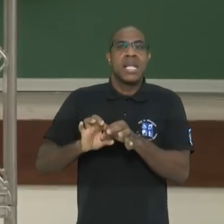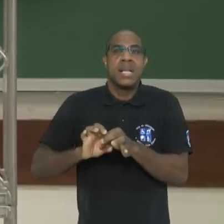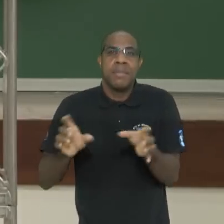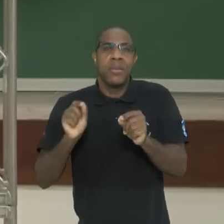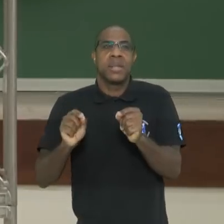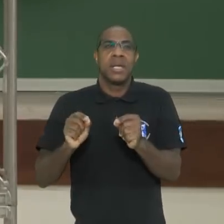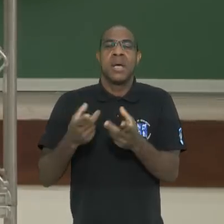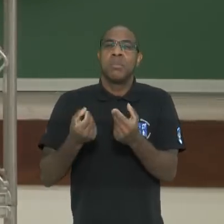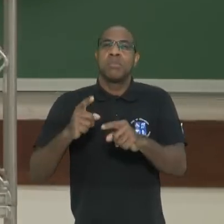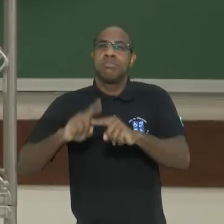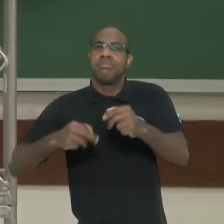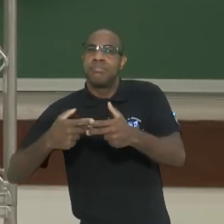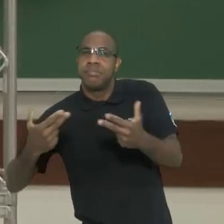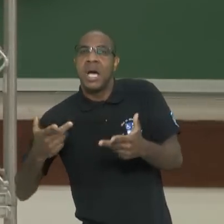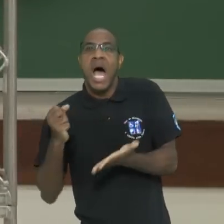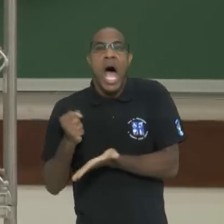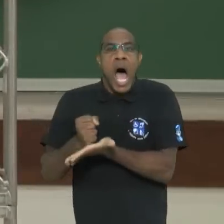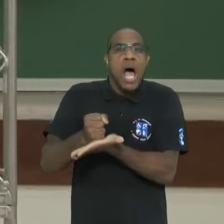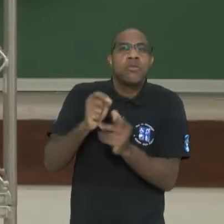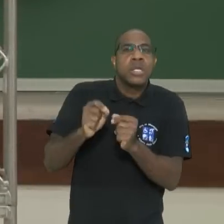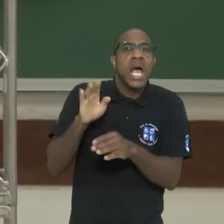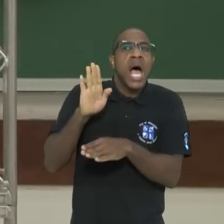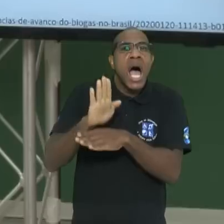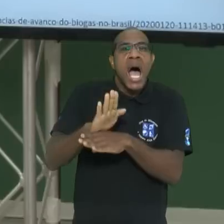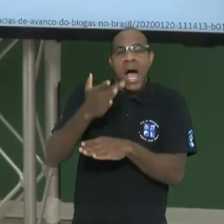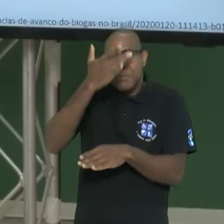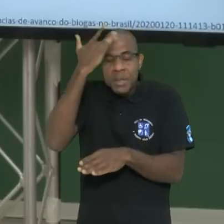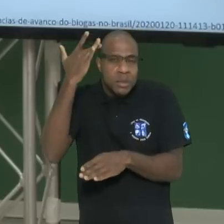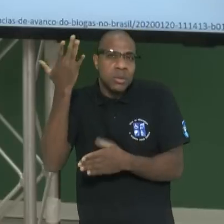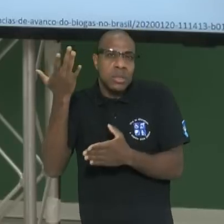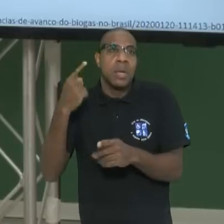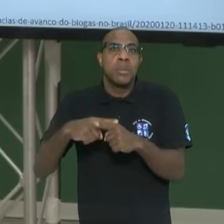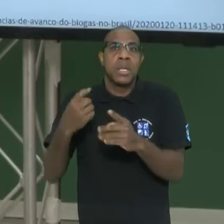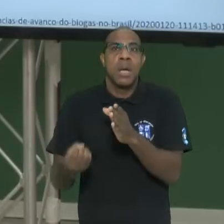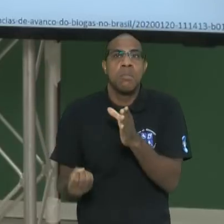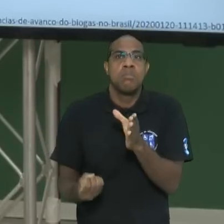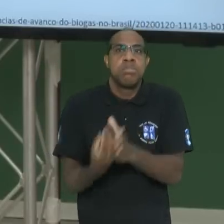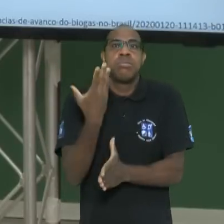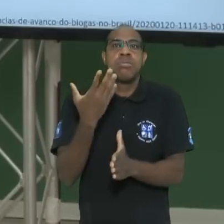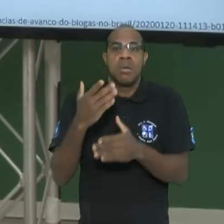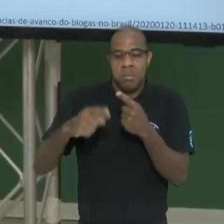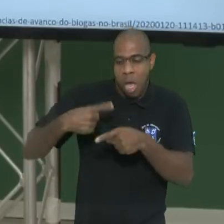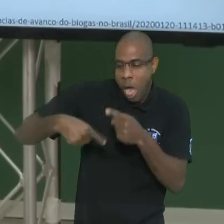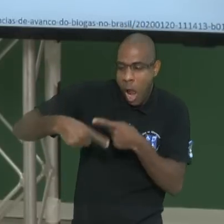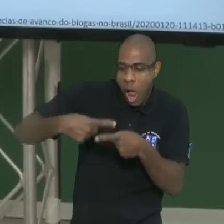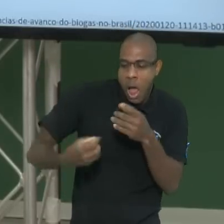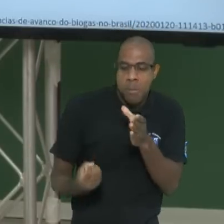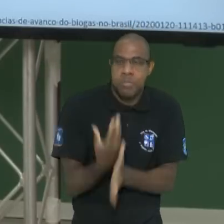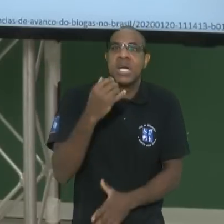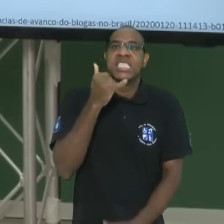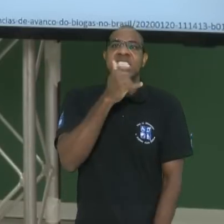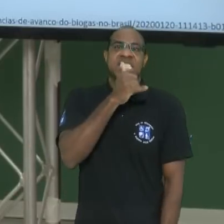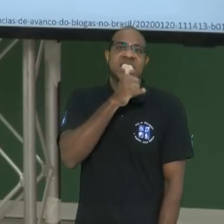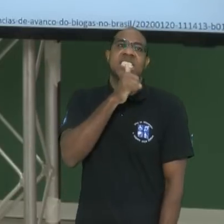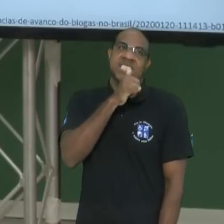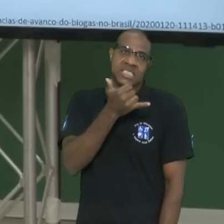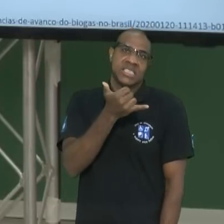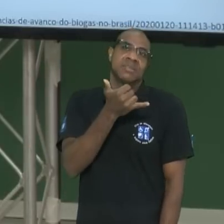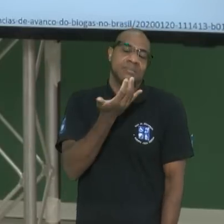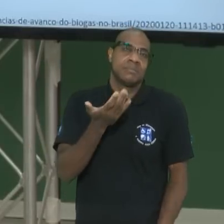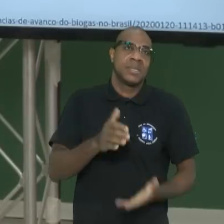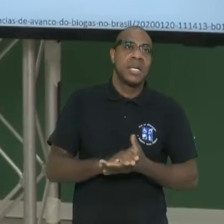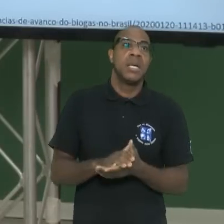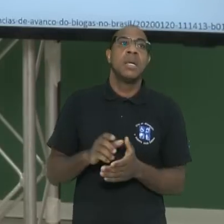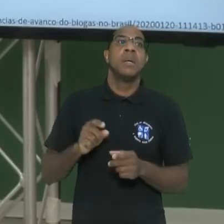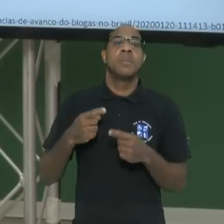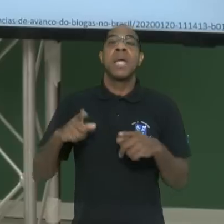dejetos, e ajuda as pessoas porque produz energia elétrica, que é um recurso natural cada vez mais